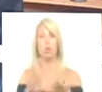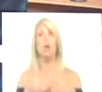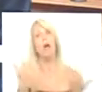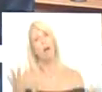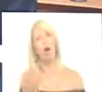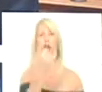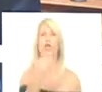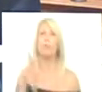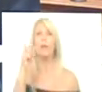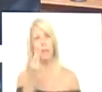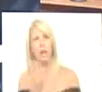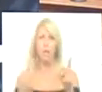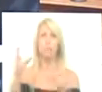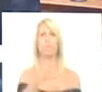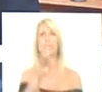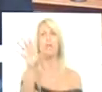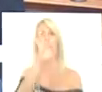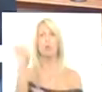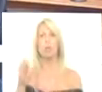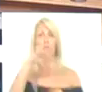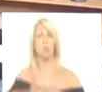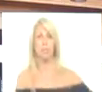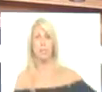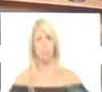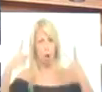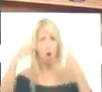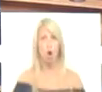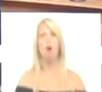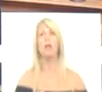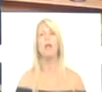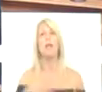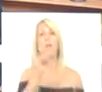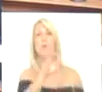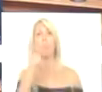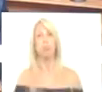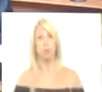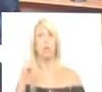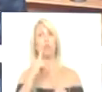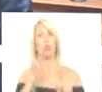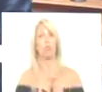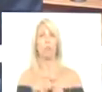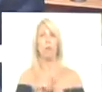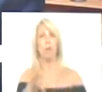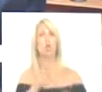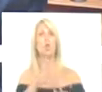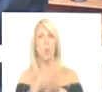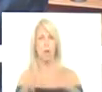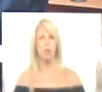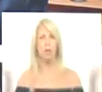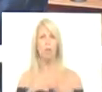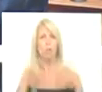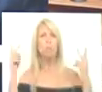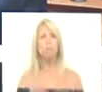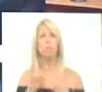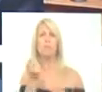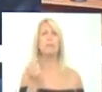mais um corte de 6% no subsídio de desemprego, mais 5% de corte no subsídio de doença. Um incrível aumento de 26% da